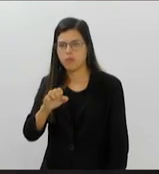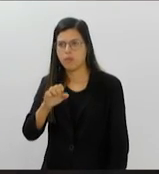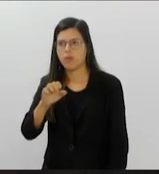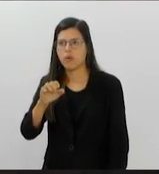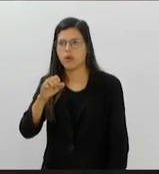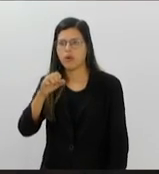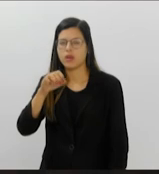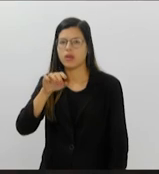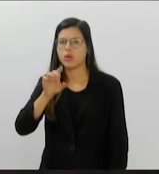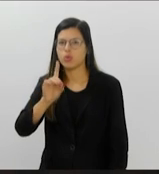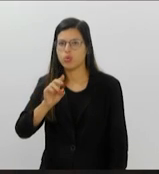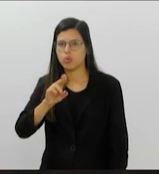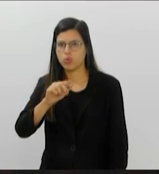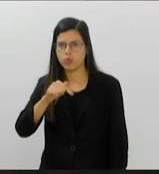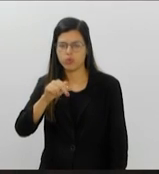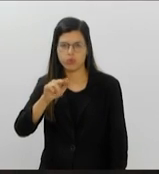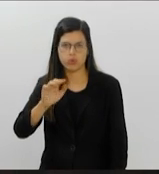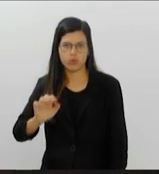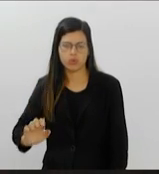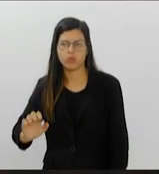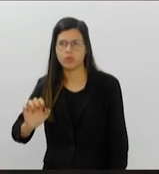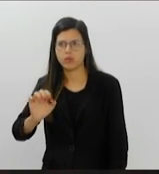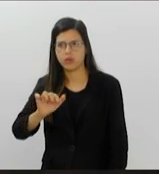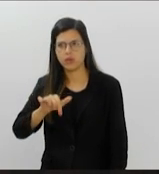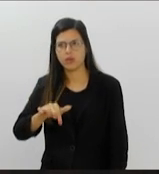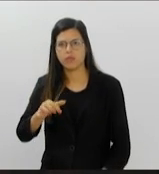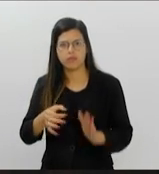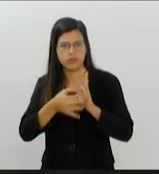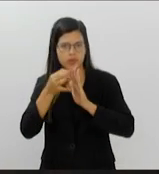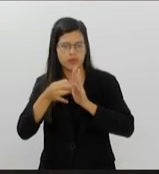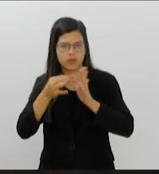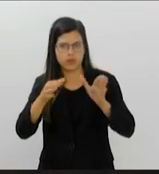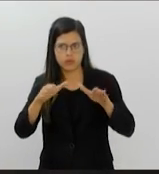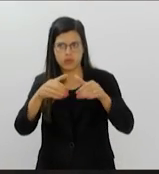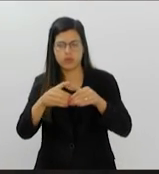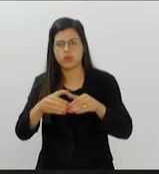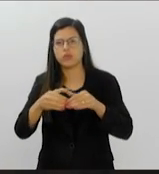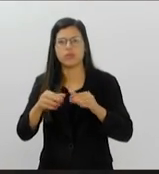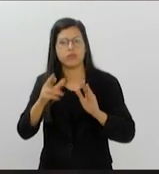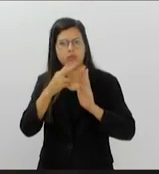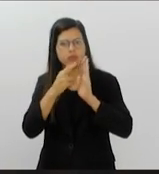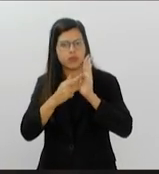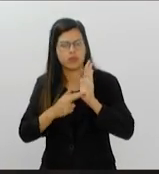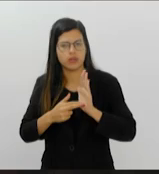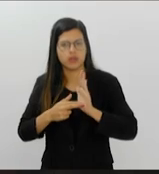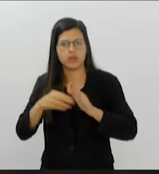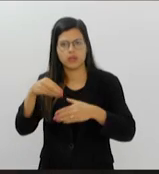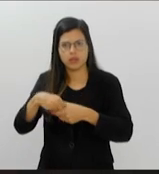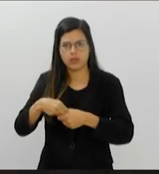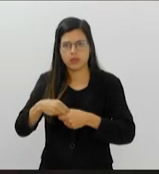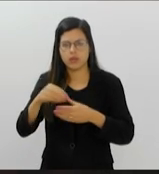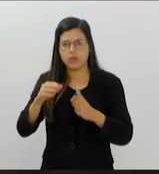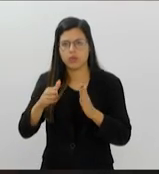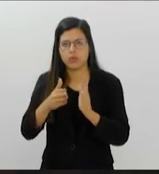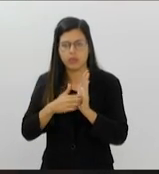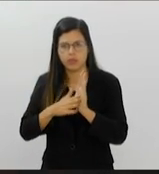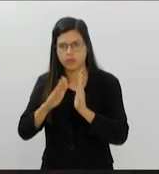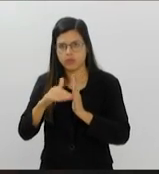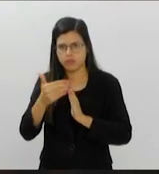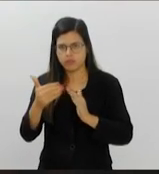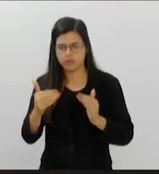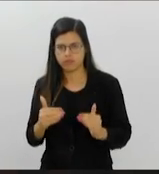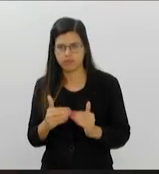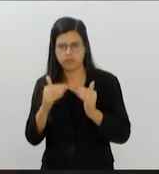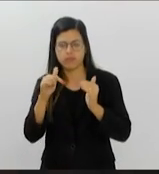Meyer Neves de Oliveira. Parecer da Comissão de Normas Internas e Proposições Externas favorável, relatoria